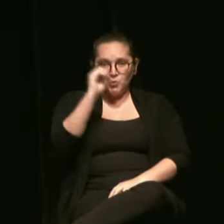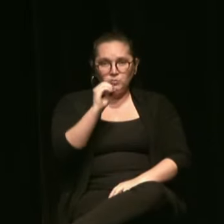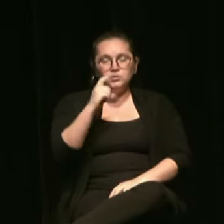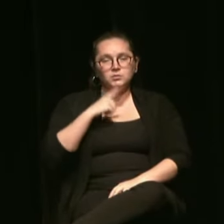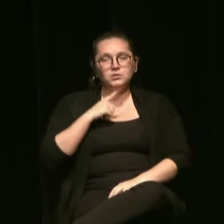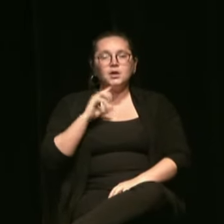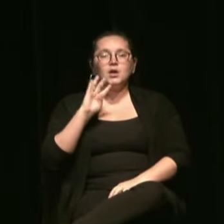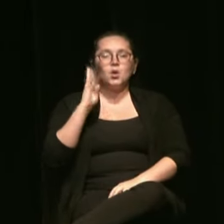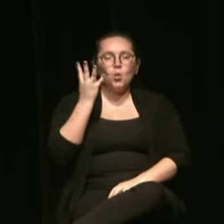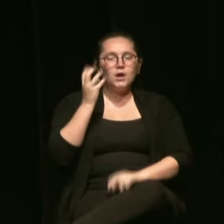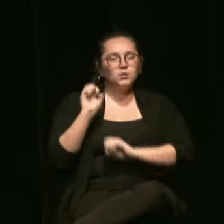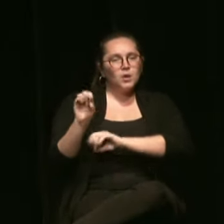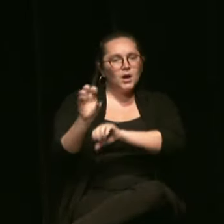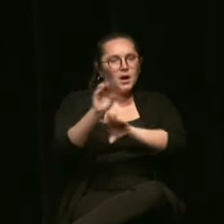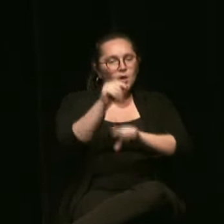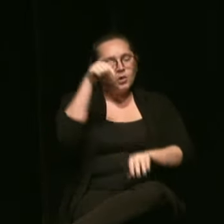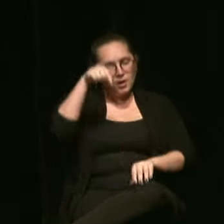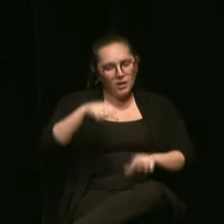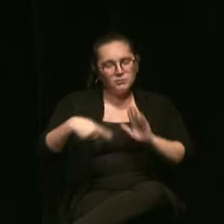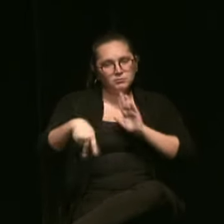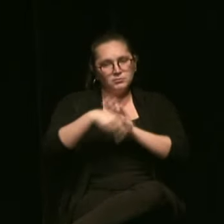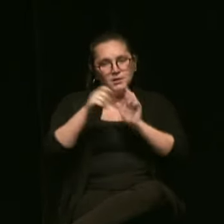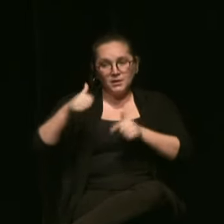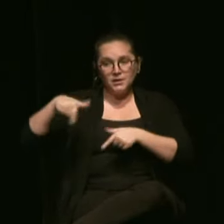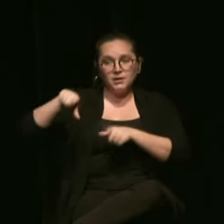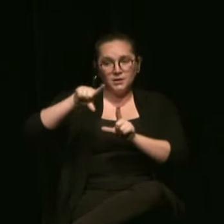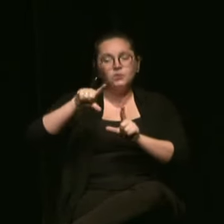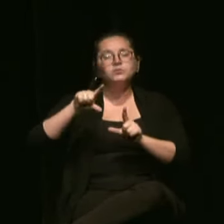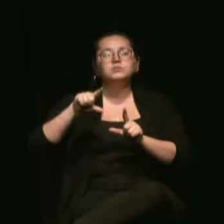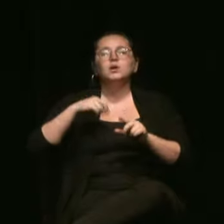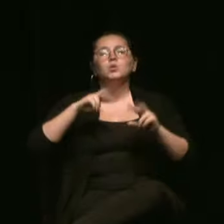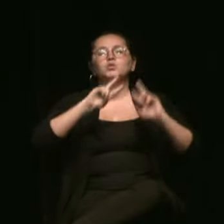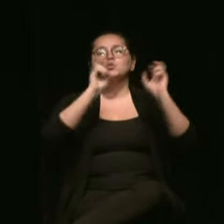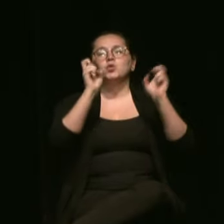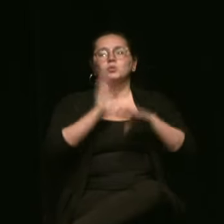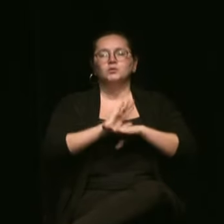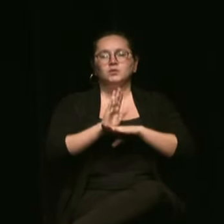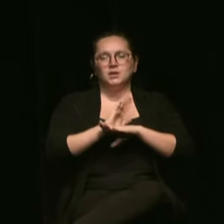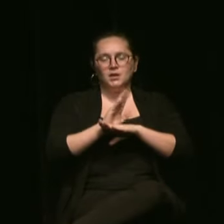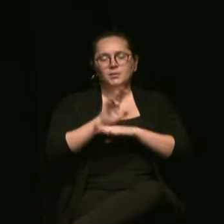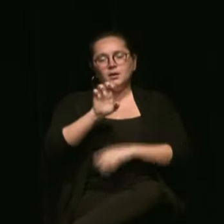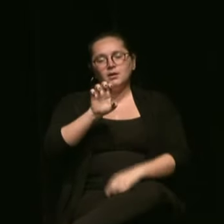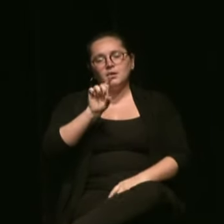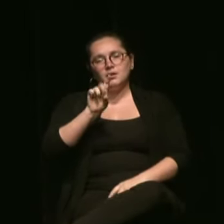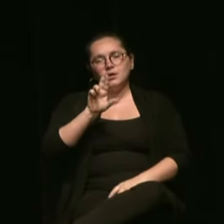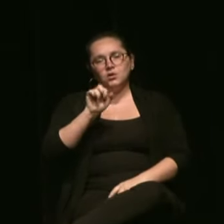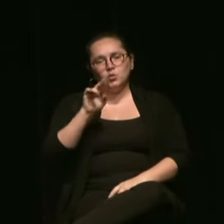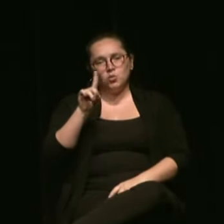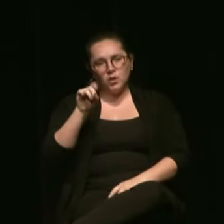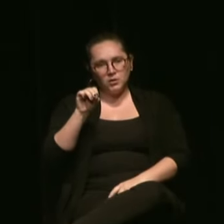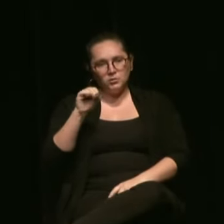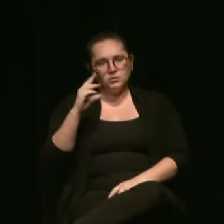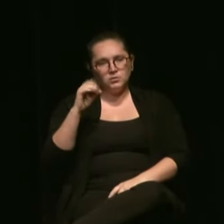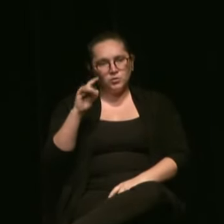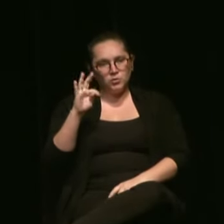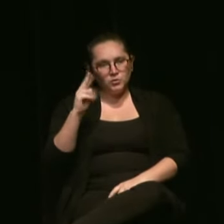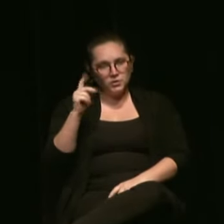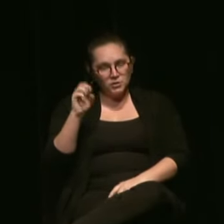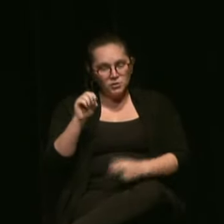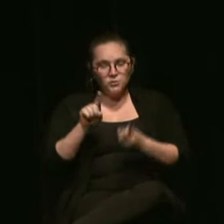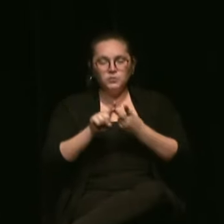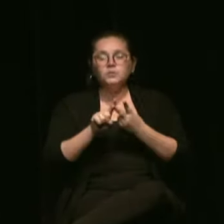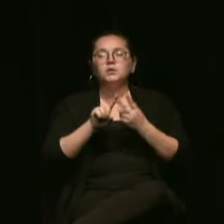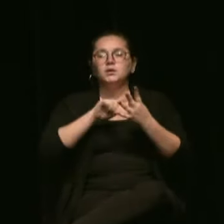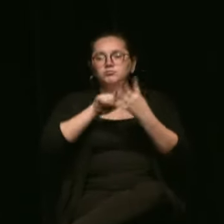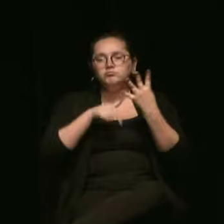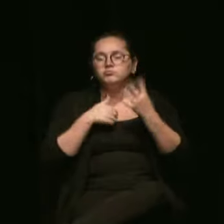4 aulas, aqui também no Itaú Cultural, sobre o cinema de Eduardo Coutinho, com Eduardo Escorel, Consuelo Lins, Cristiana Grumbar